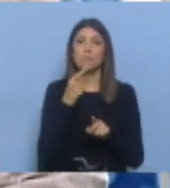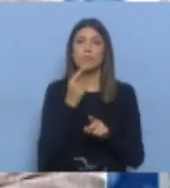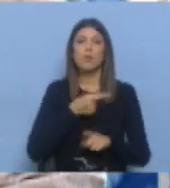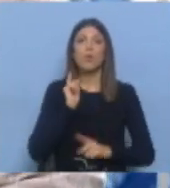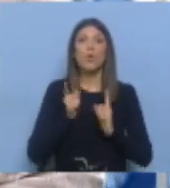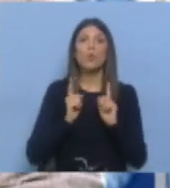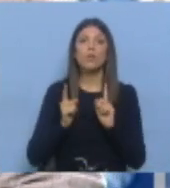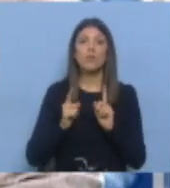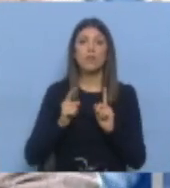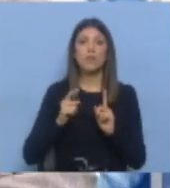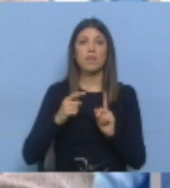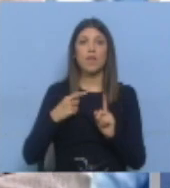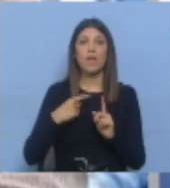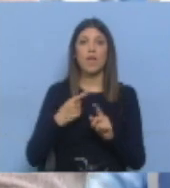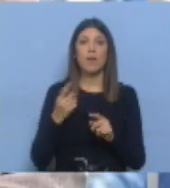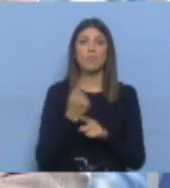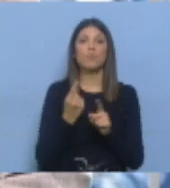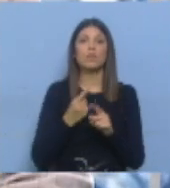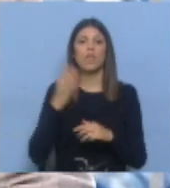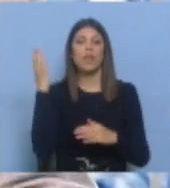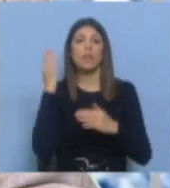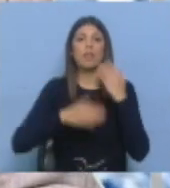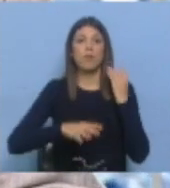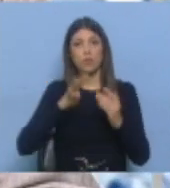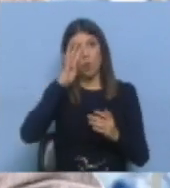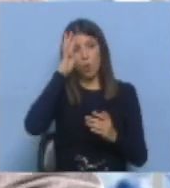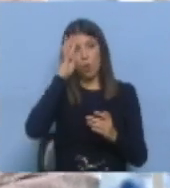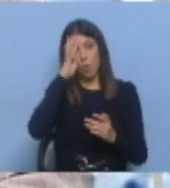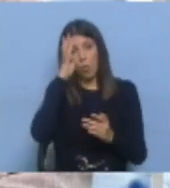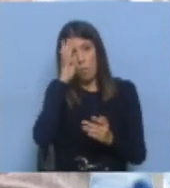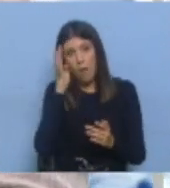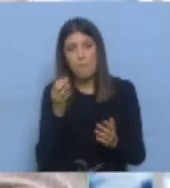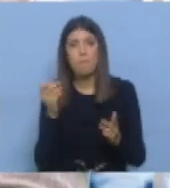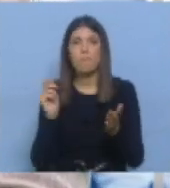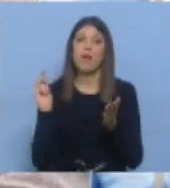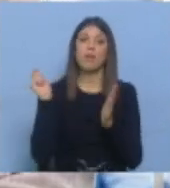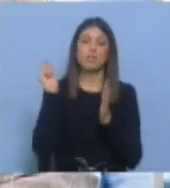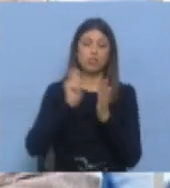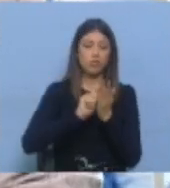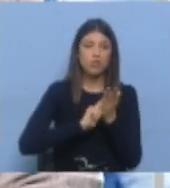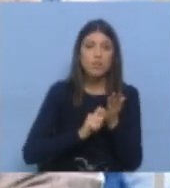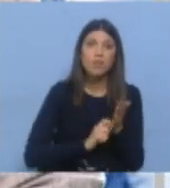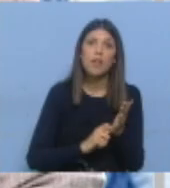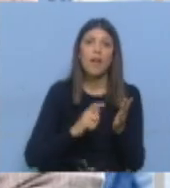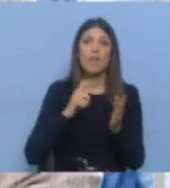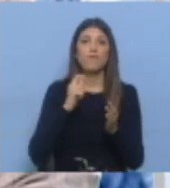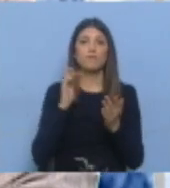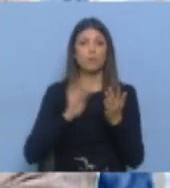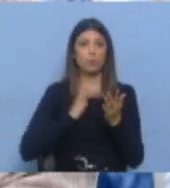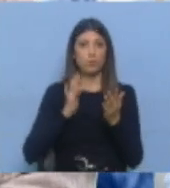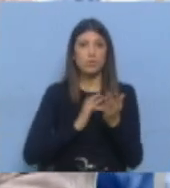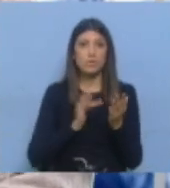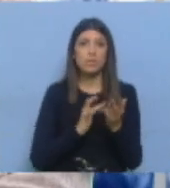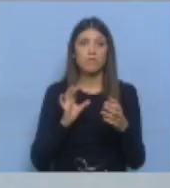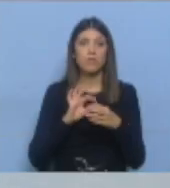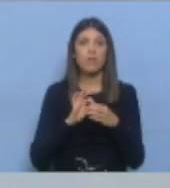pontifício. Porque é que, de repente, um Papa escreve uma encíclica ecológica, que é também uma encíclica social, é uma encíclica económica, há muitas mas teve uma